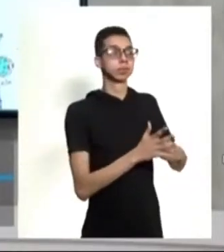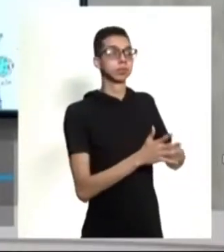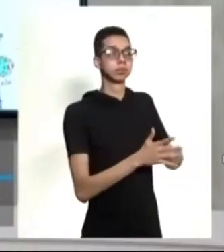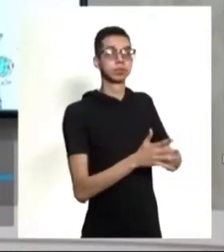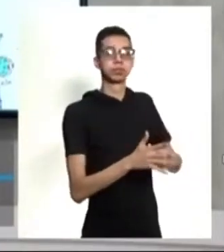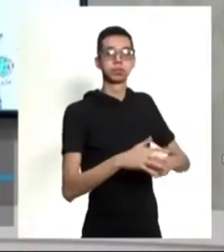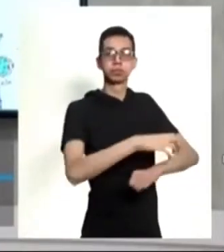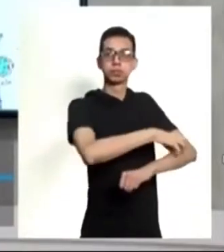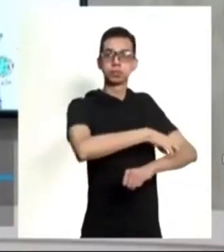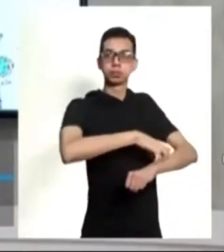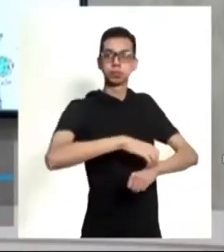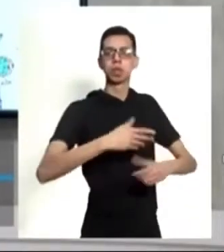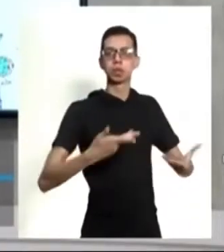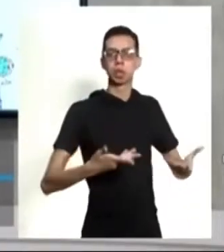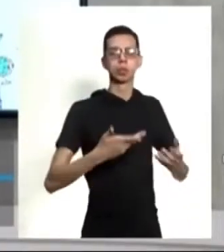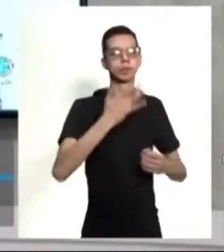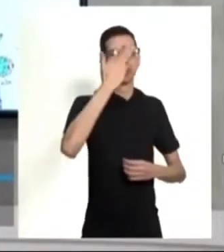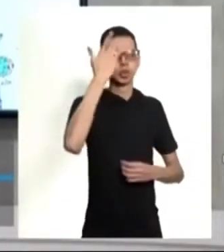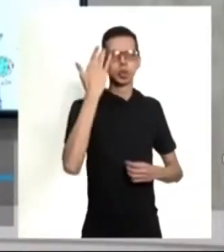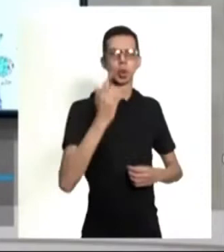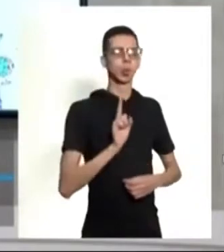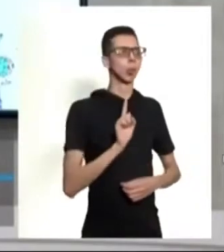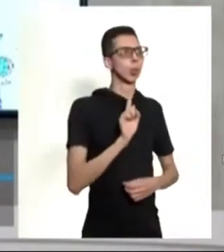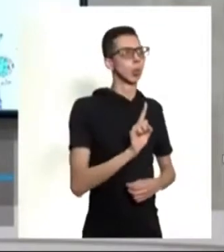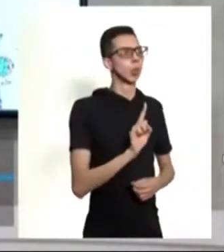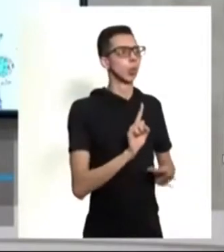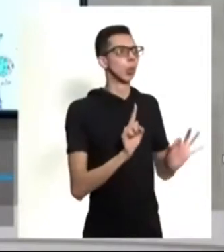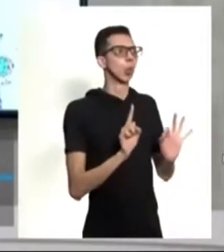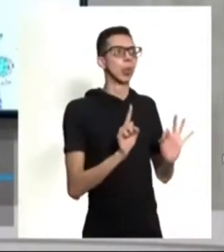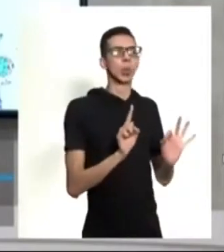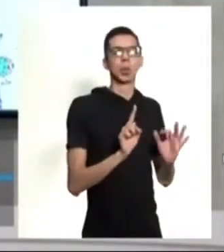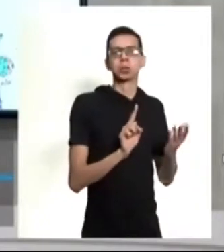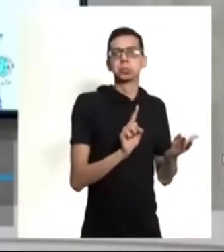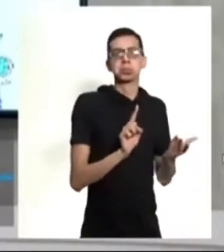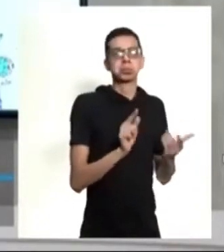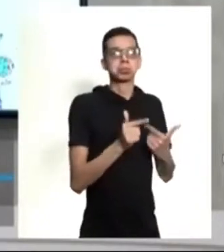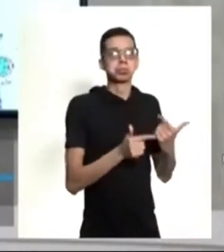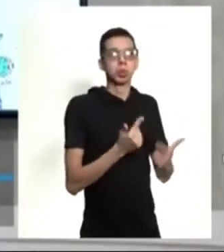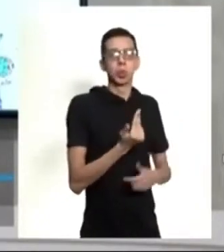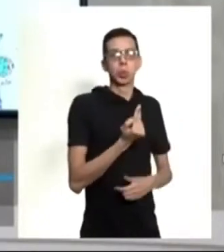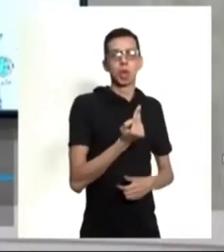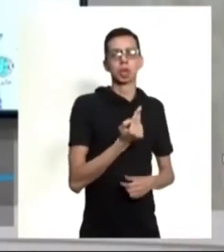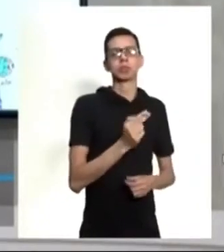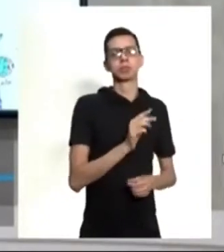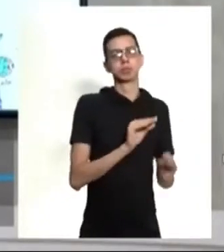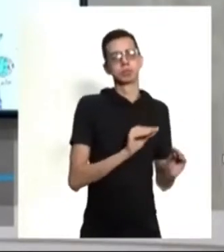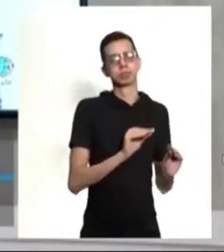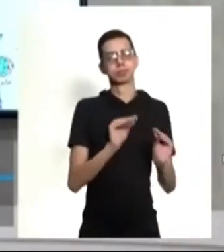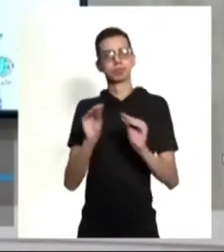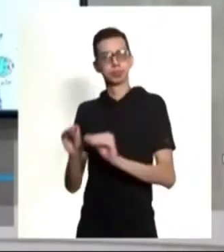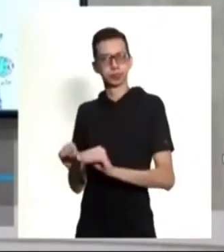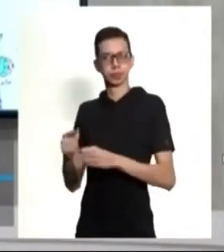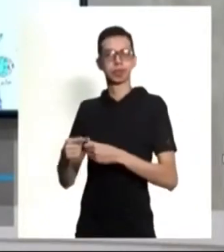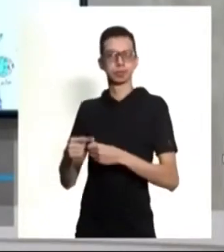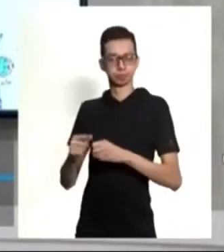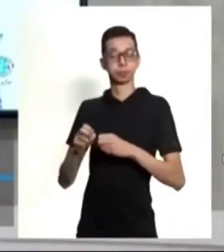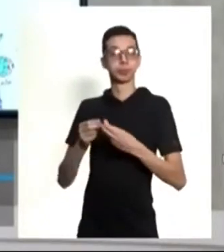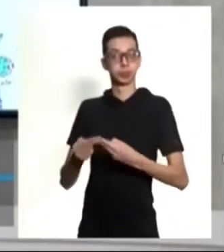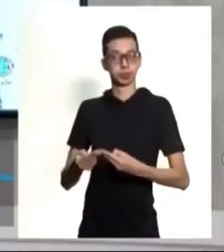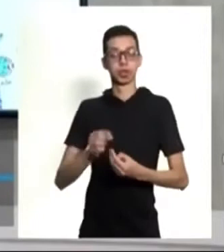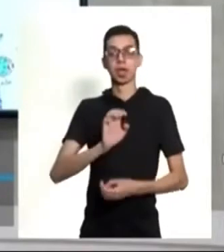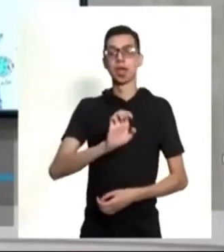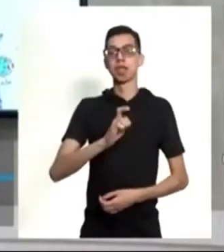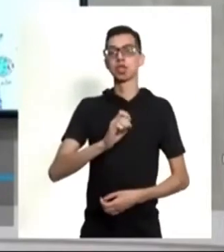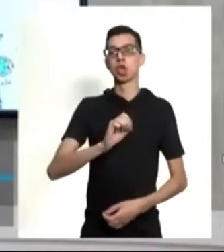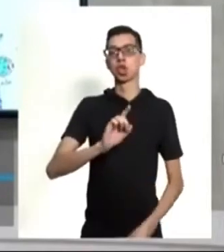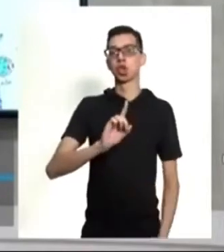foram alguns dos fatores repulsivos. Lembrando, esses fatores repulsivos estão associados ao êxodo rural. Agora,